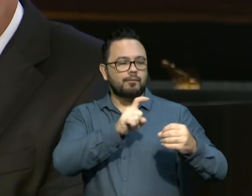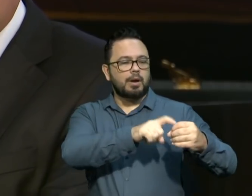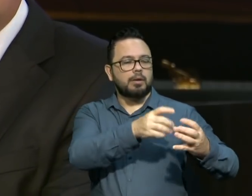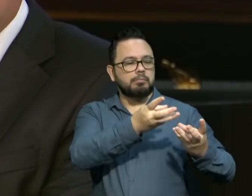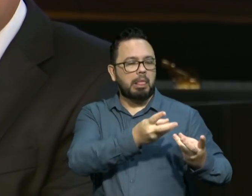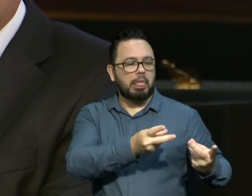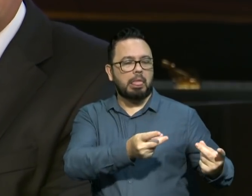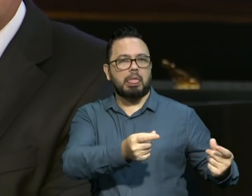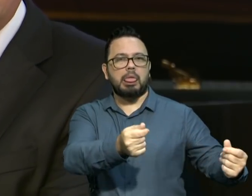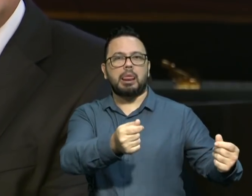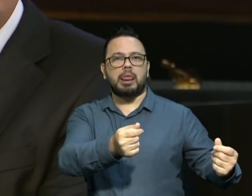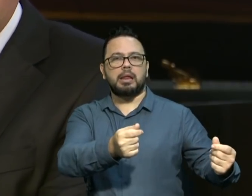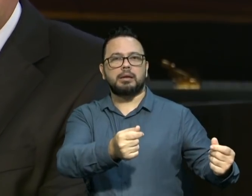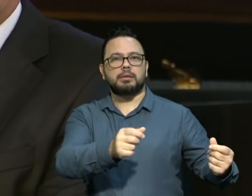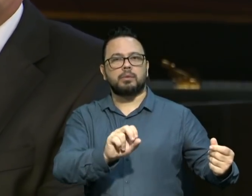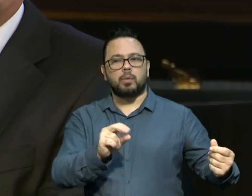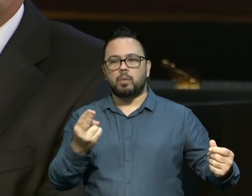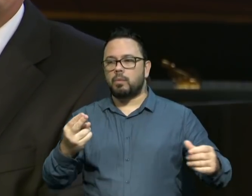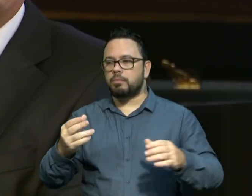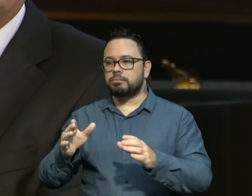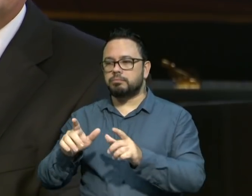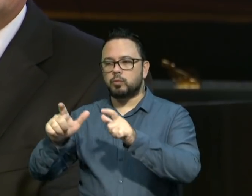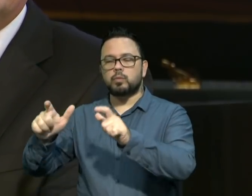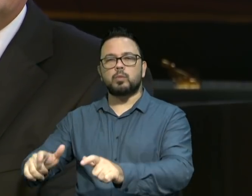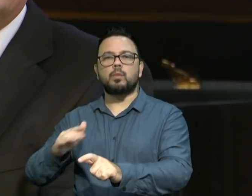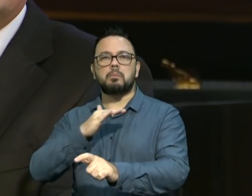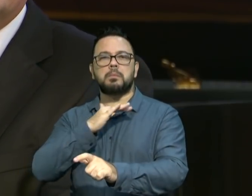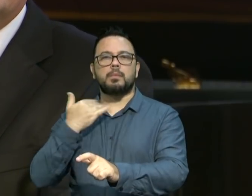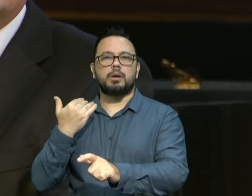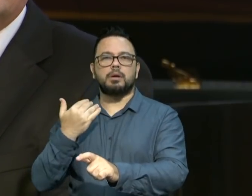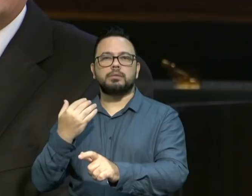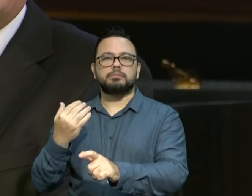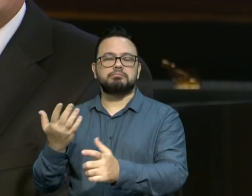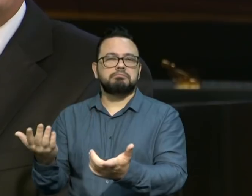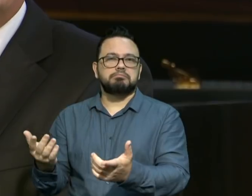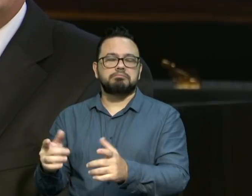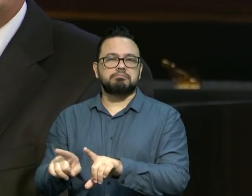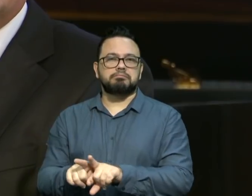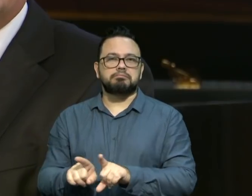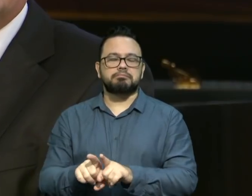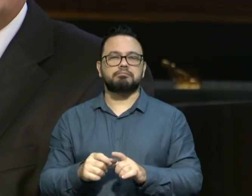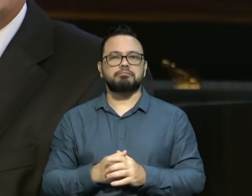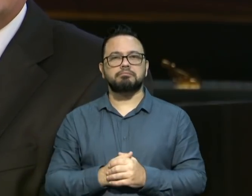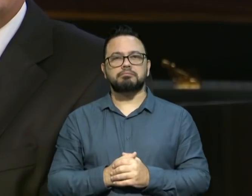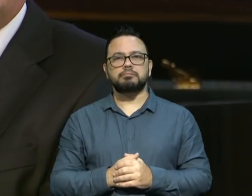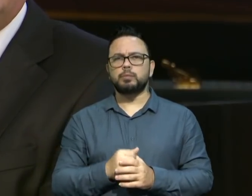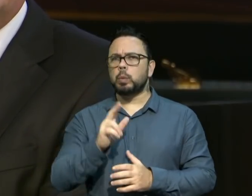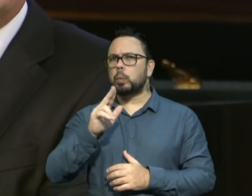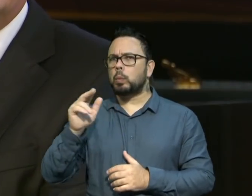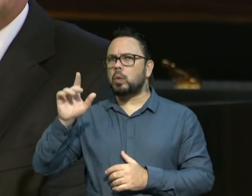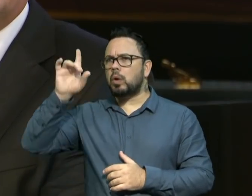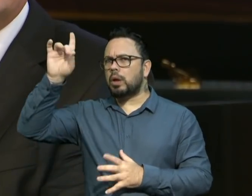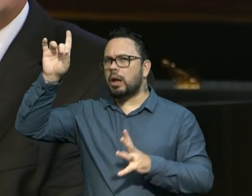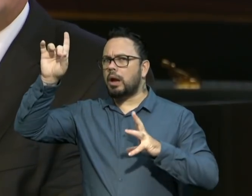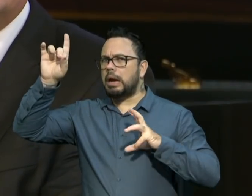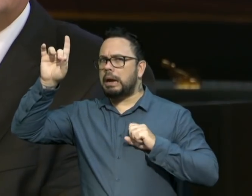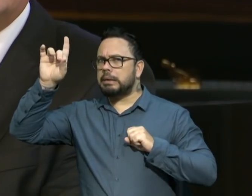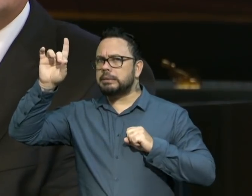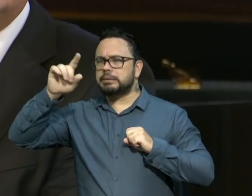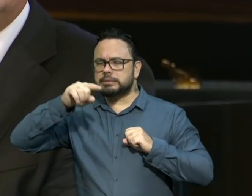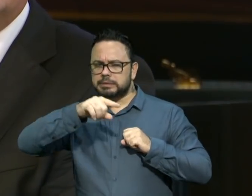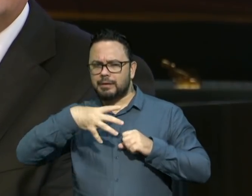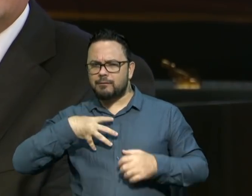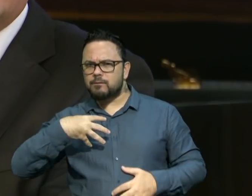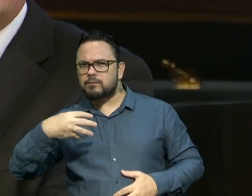Sepultura ou para o inferno e jamais um Deus de Amor vai mandar um filho seu por mais